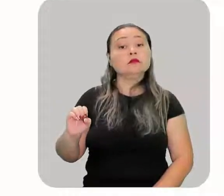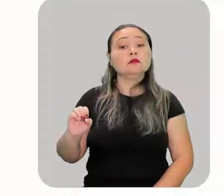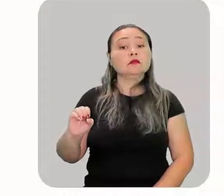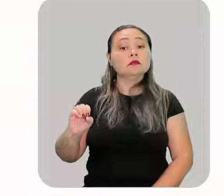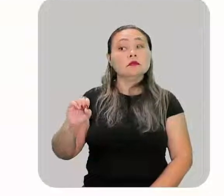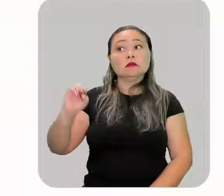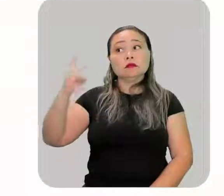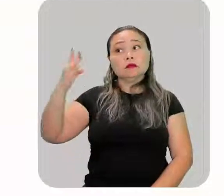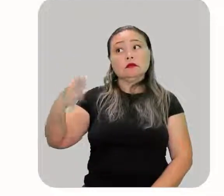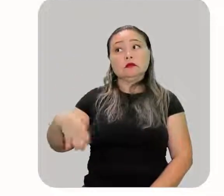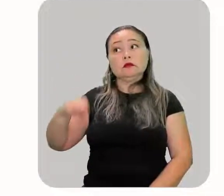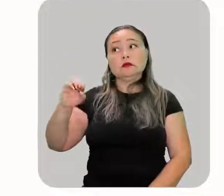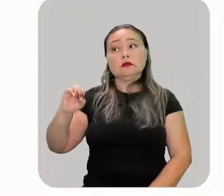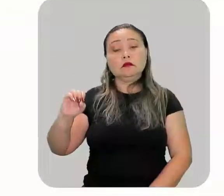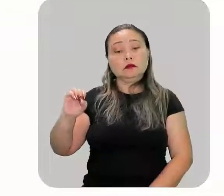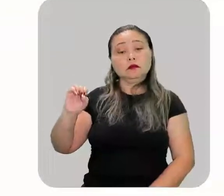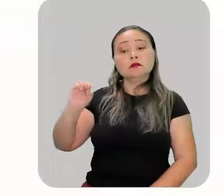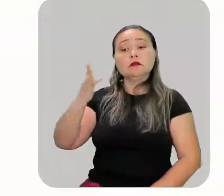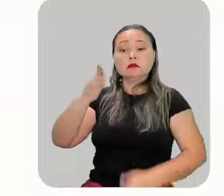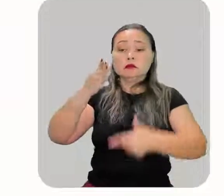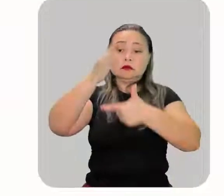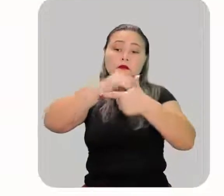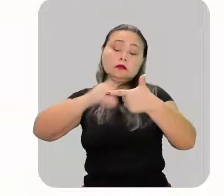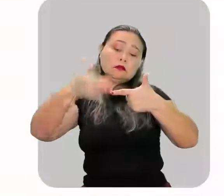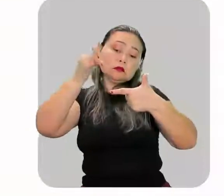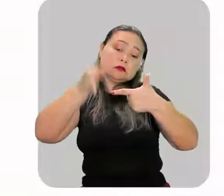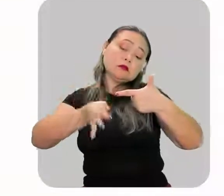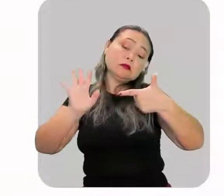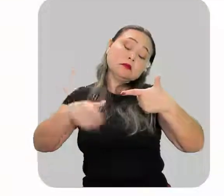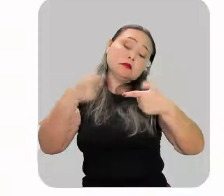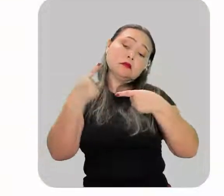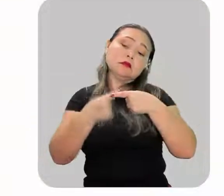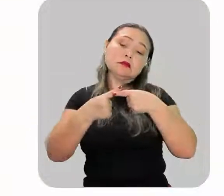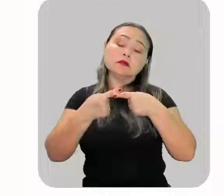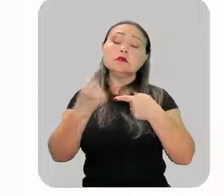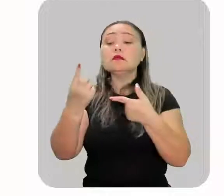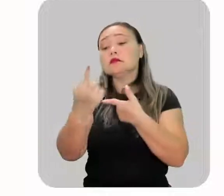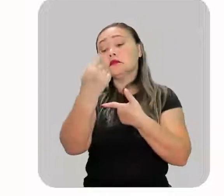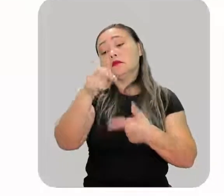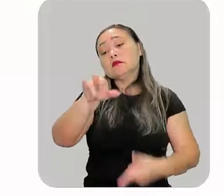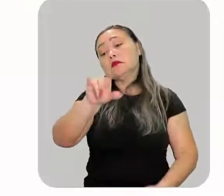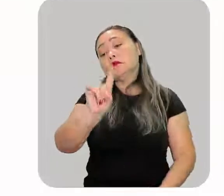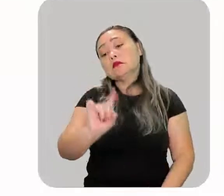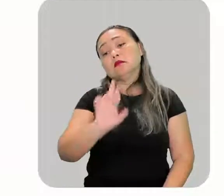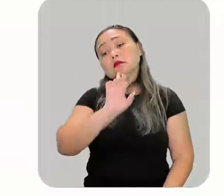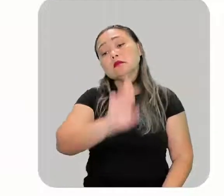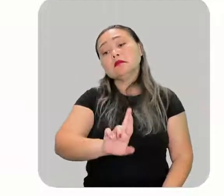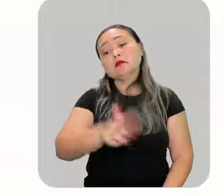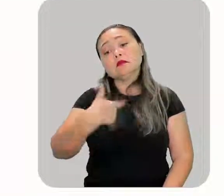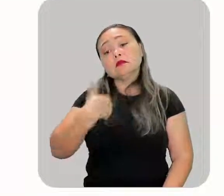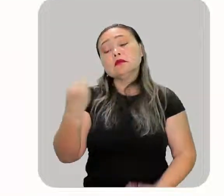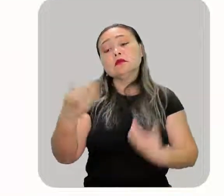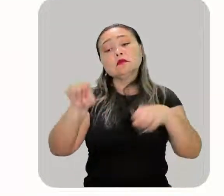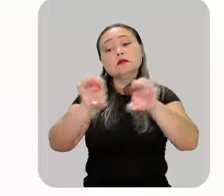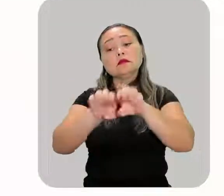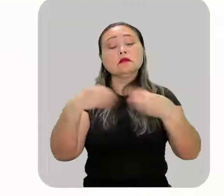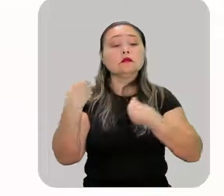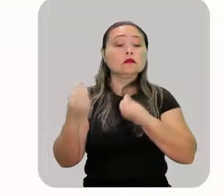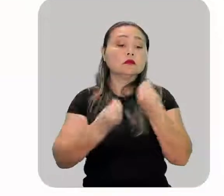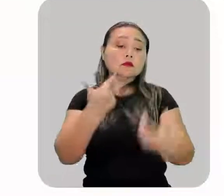Ou seja, né? É uma divisão exata. Uma divisão exata. O 1 é raiz. E agora como ficou a nossa equação aqui,